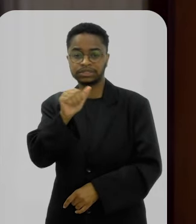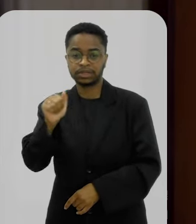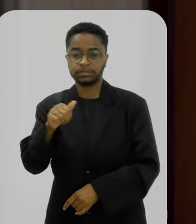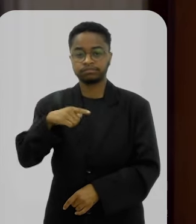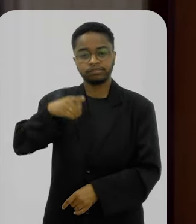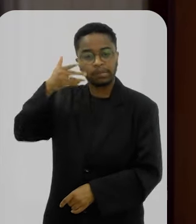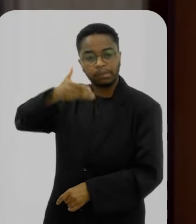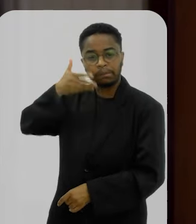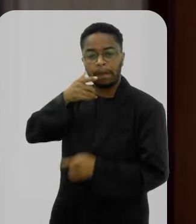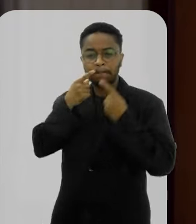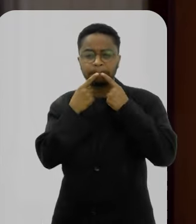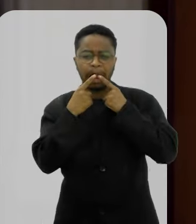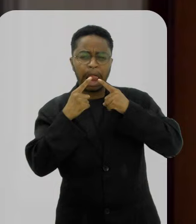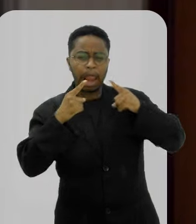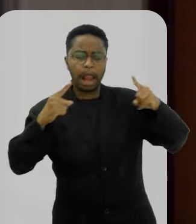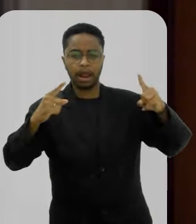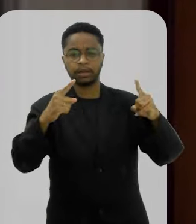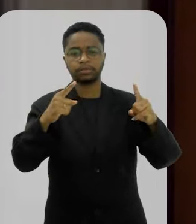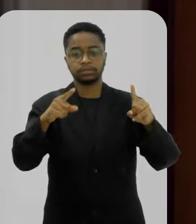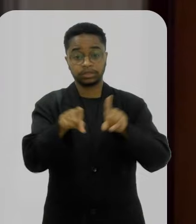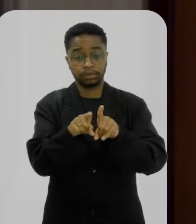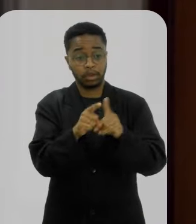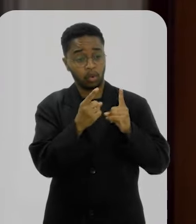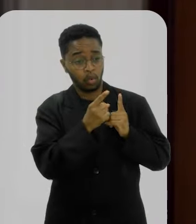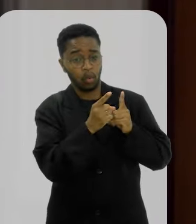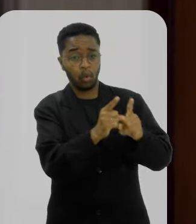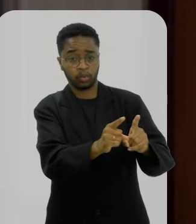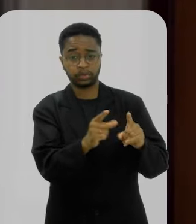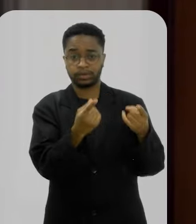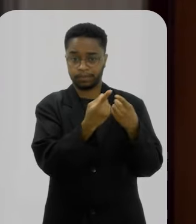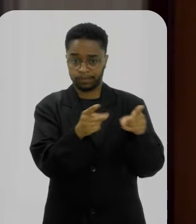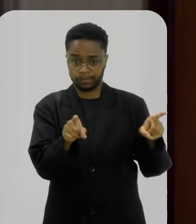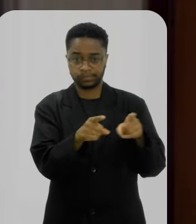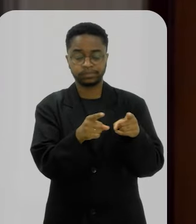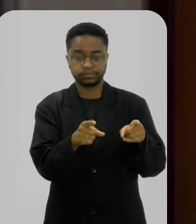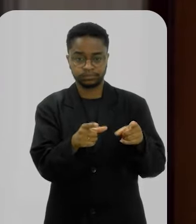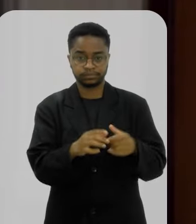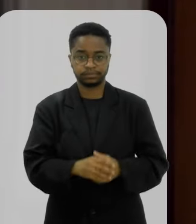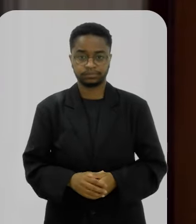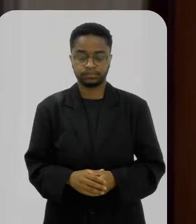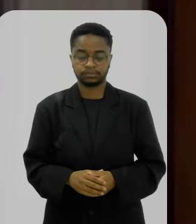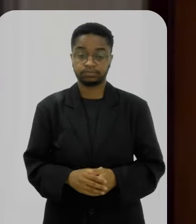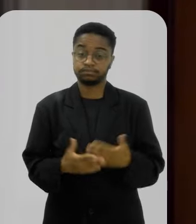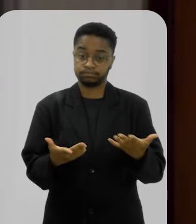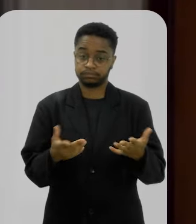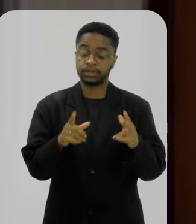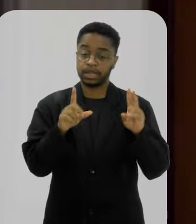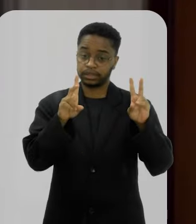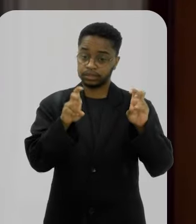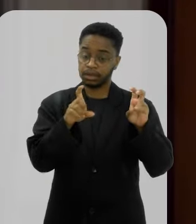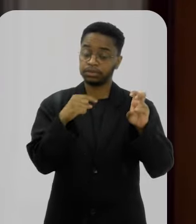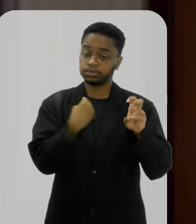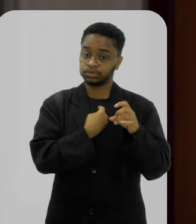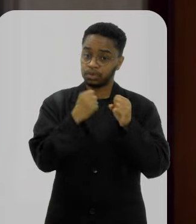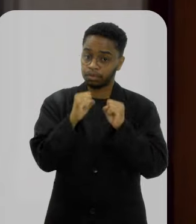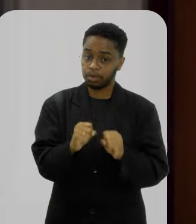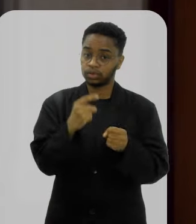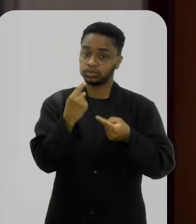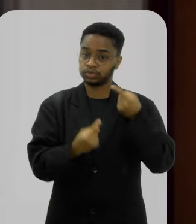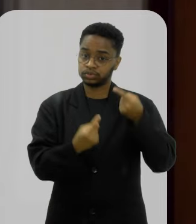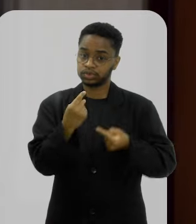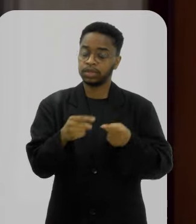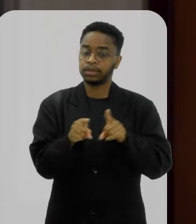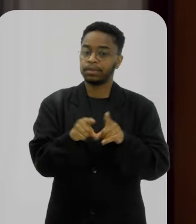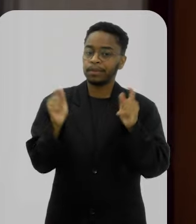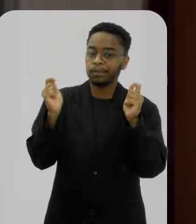escandalizado com essa situação e também contra a música em questão. E são questões que a gente